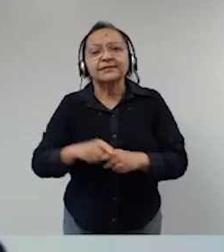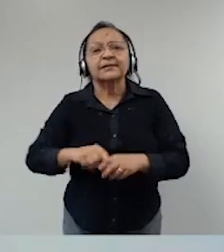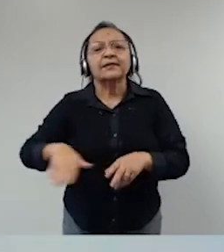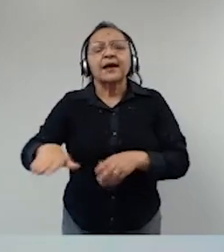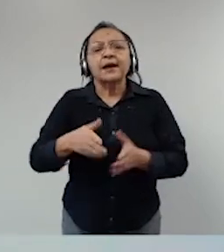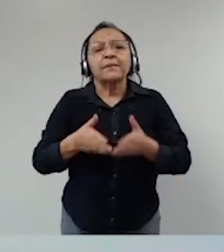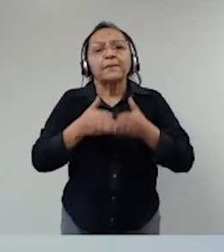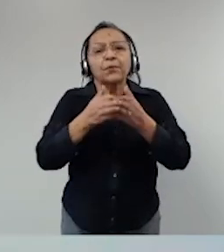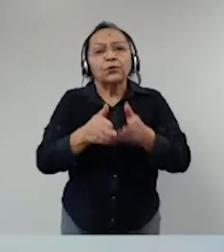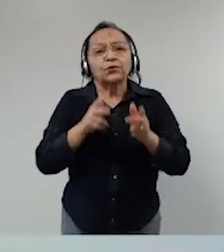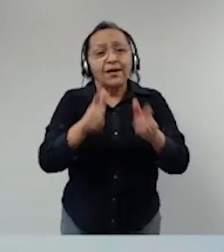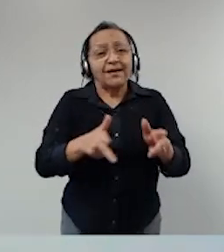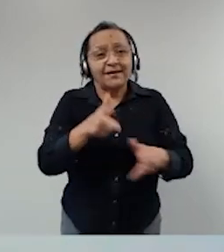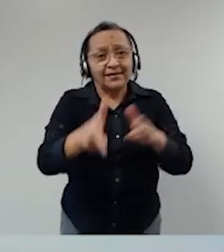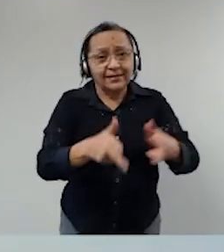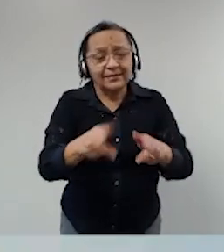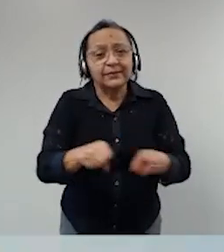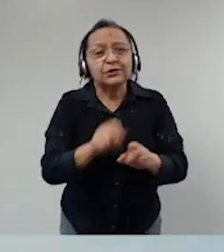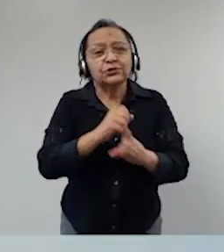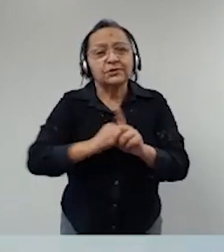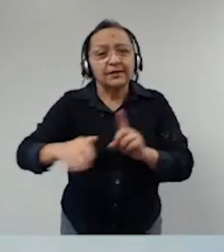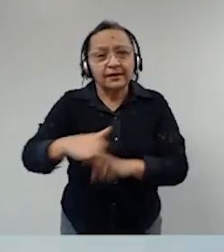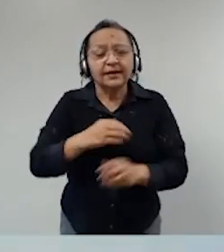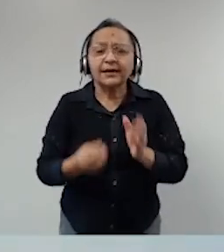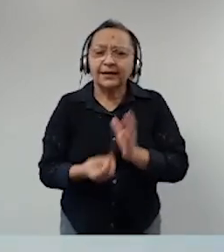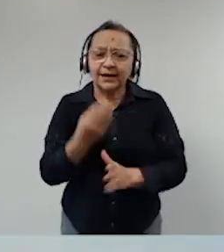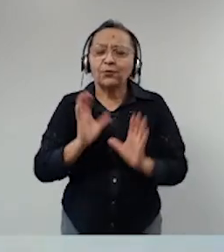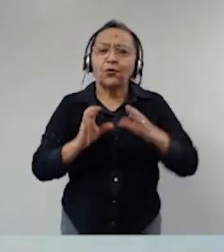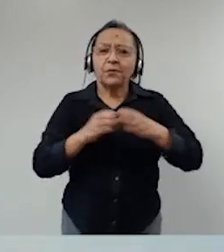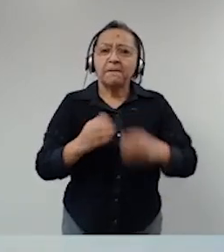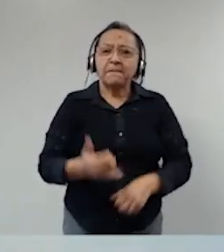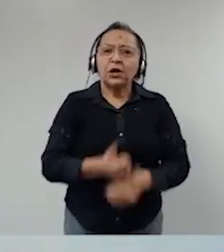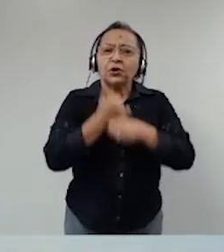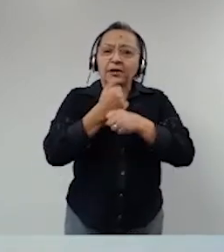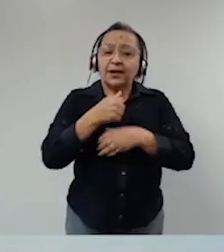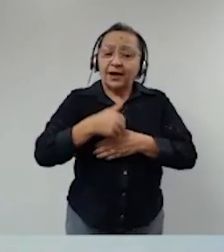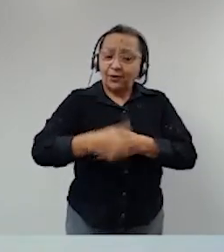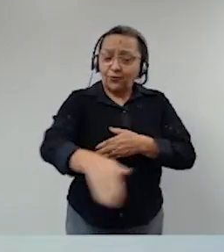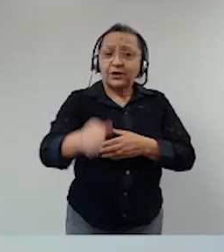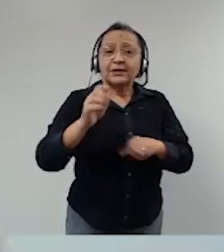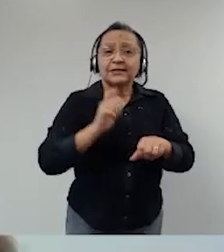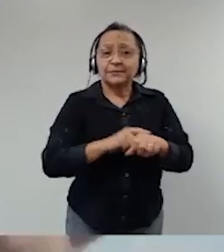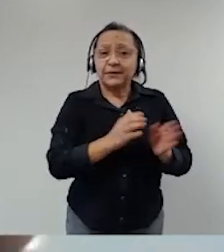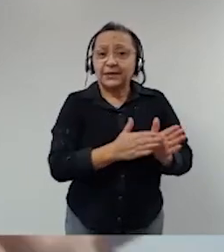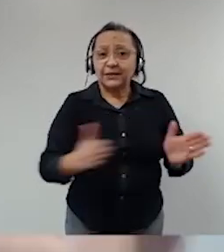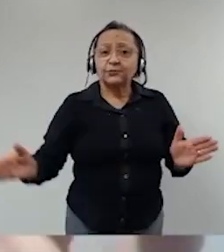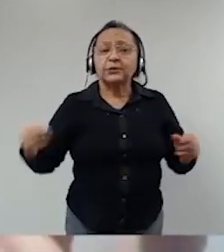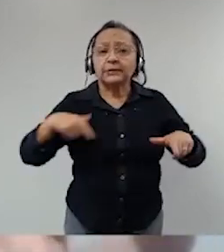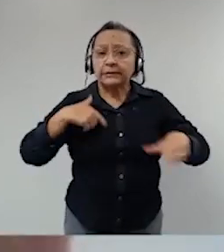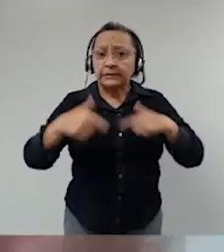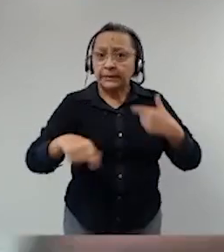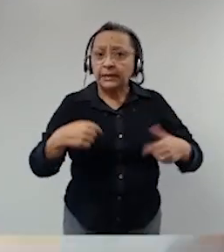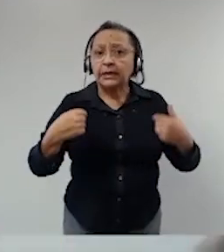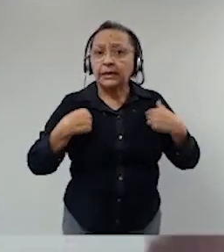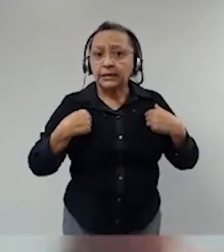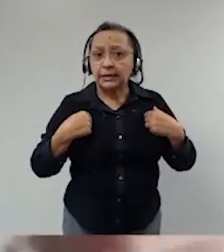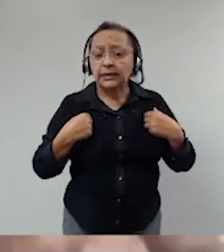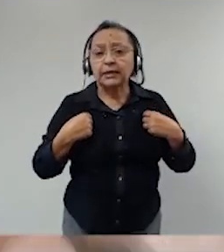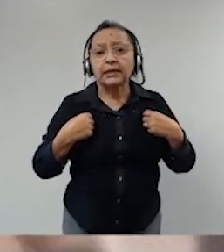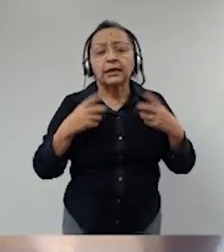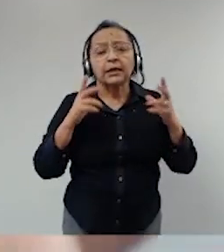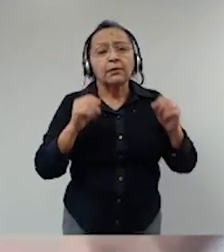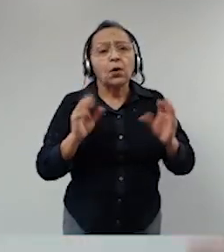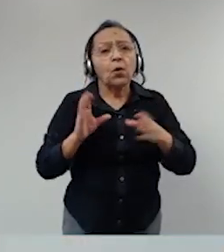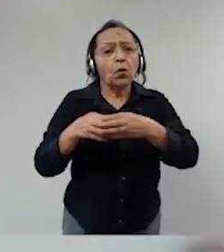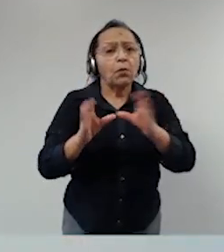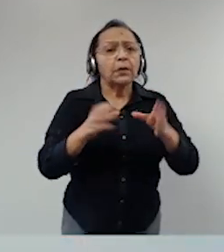imobiliária, societário. Né? Criamos comitês de melhoria contínua nesse período, que atuam como braços, inclusive, dos comitês